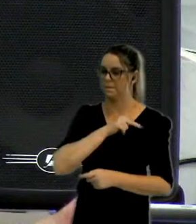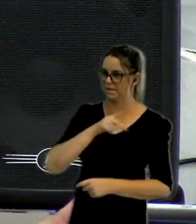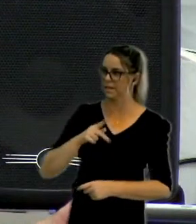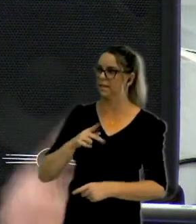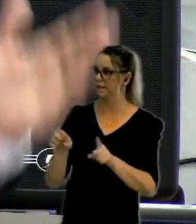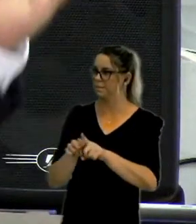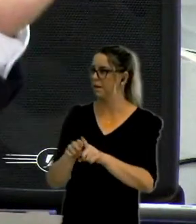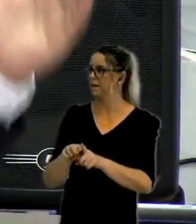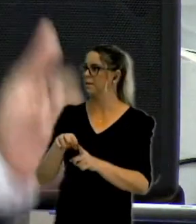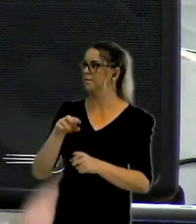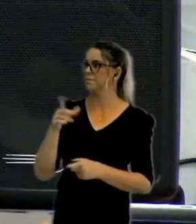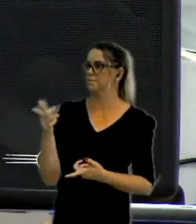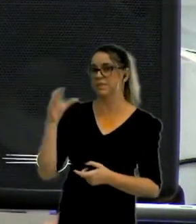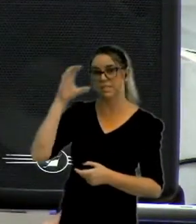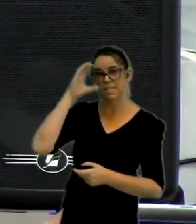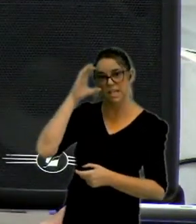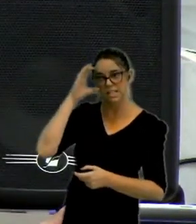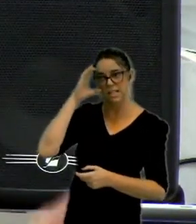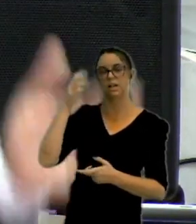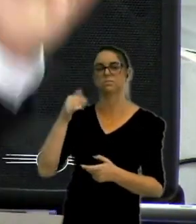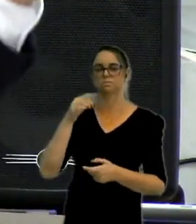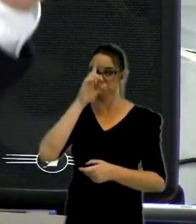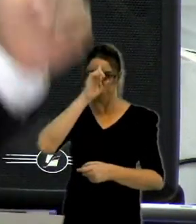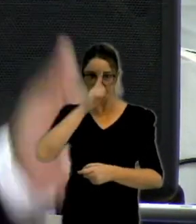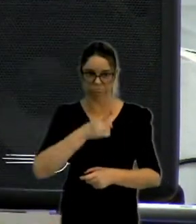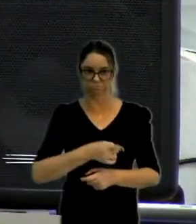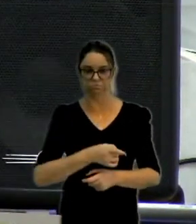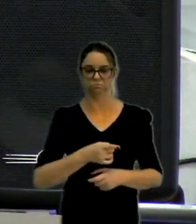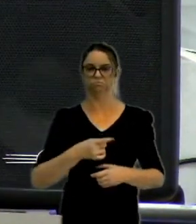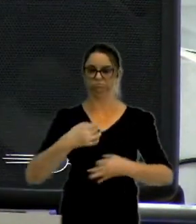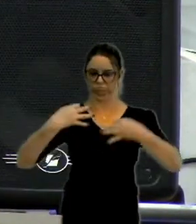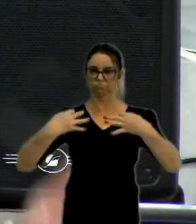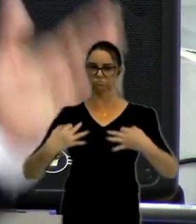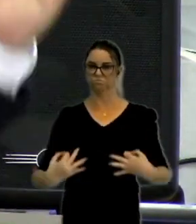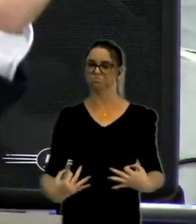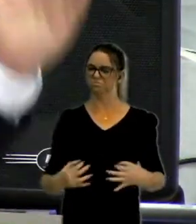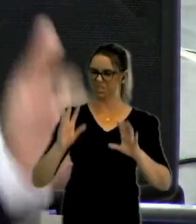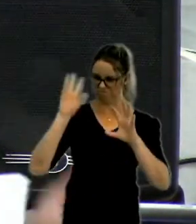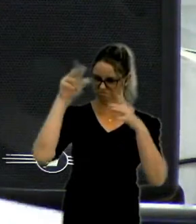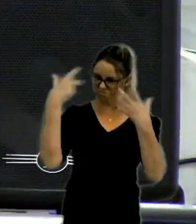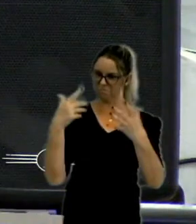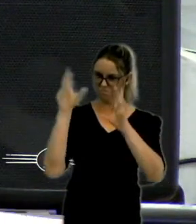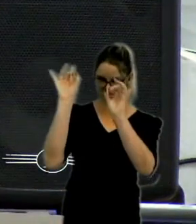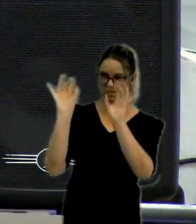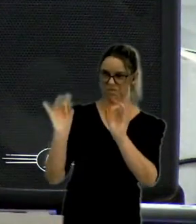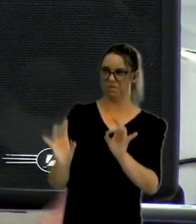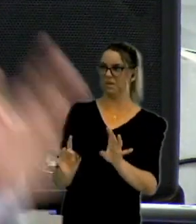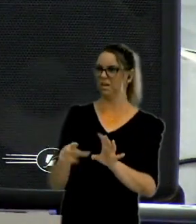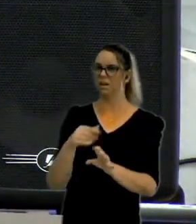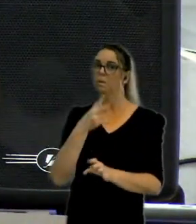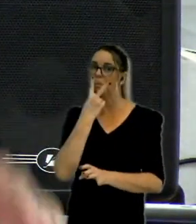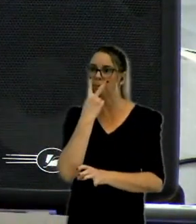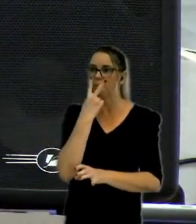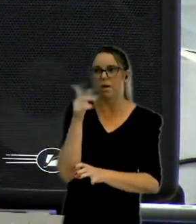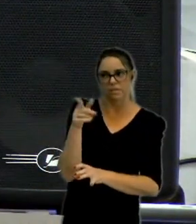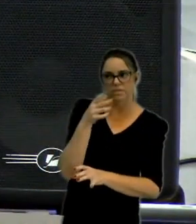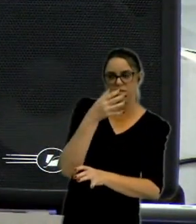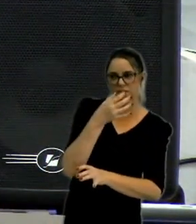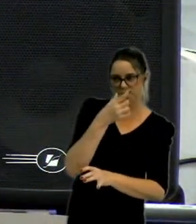Não tinha visto que Cícia está conduzindo a presidência. Muita elegância, viu? Sabe, meio gripada, parece, né? Tá com...